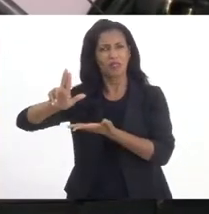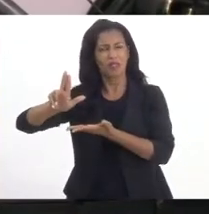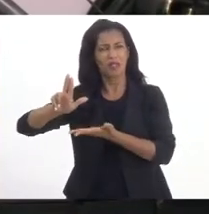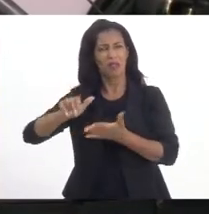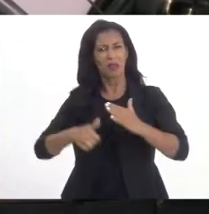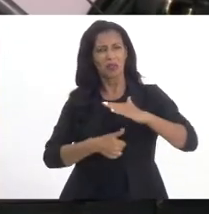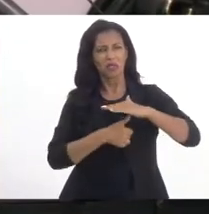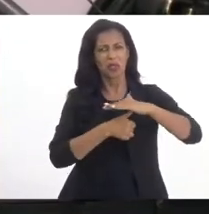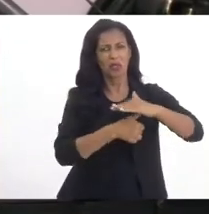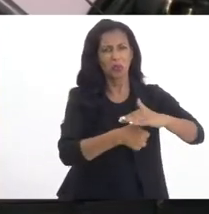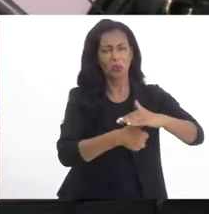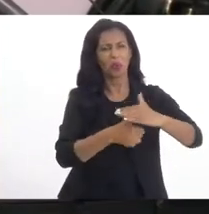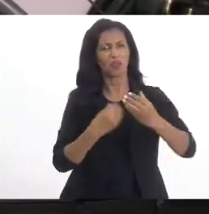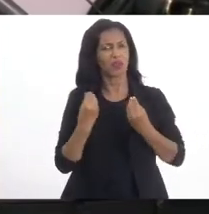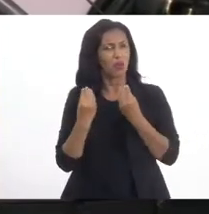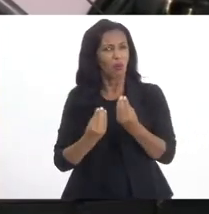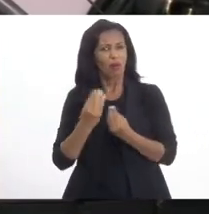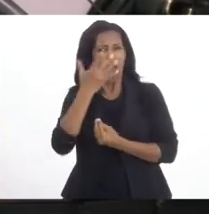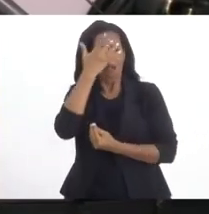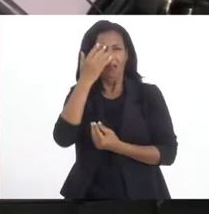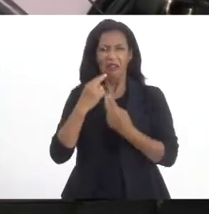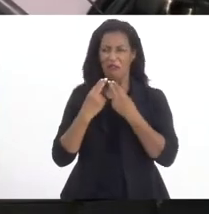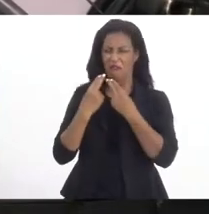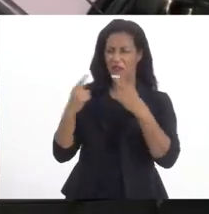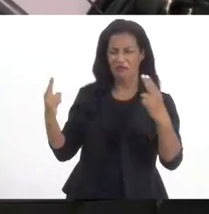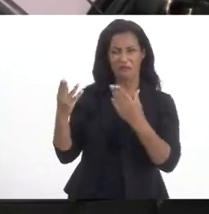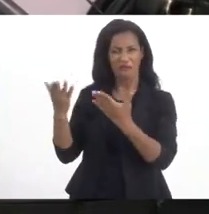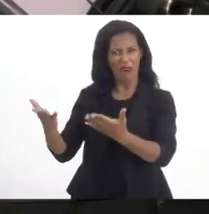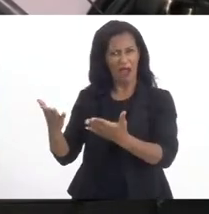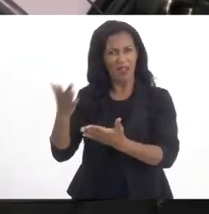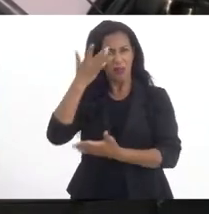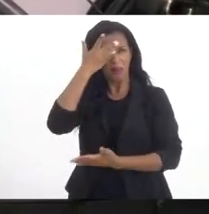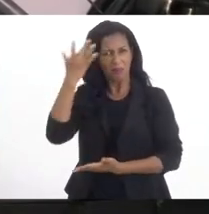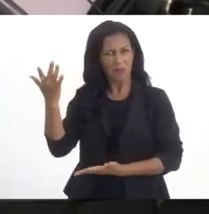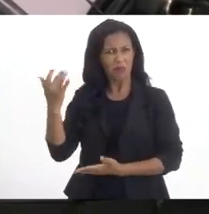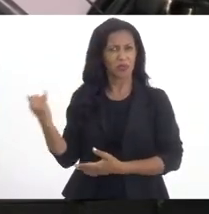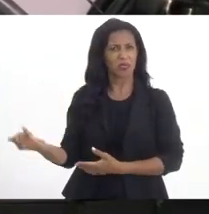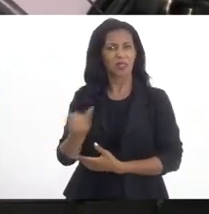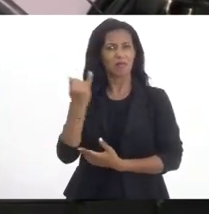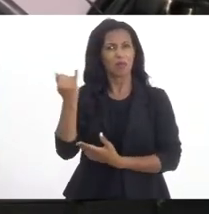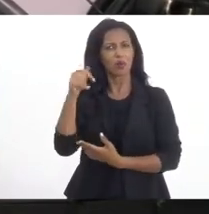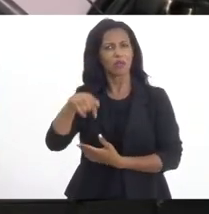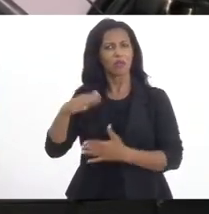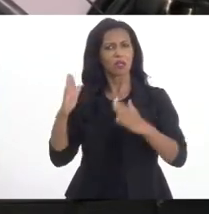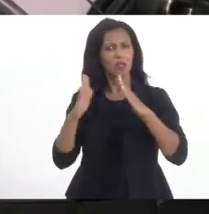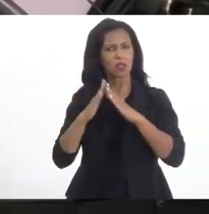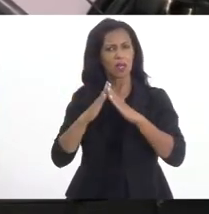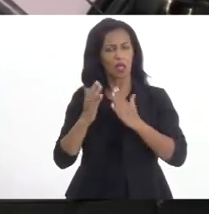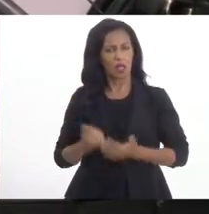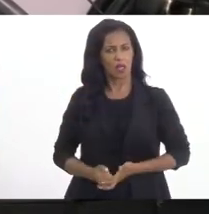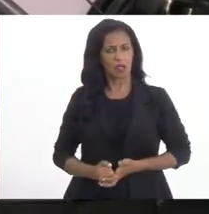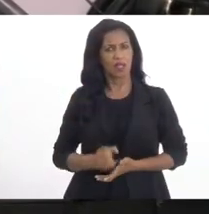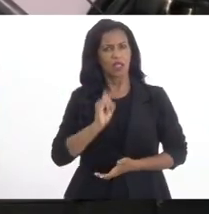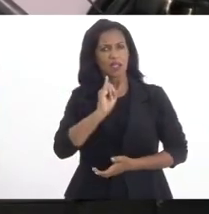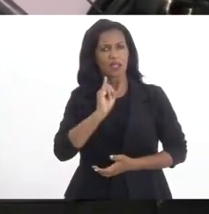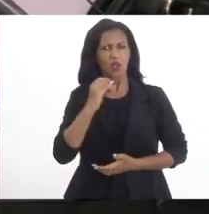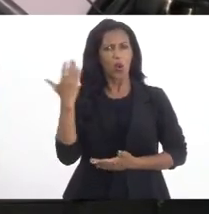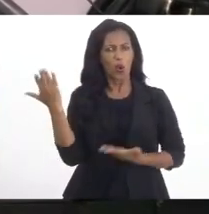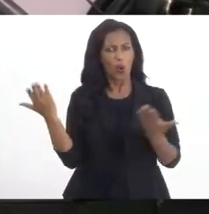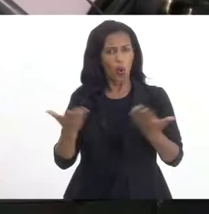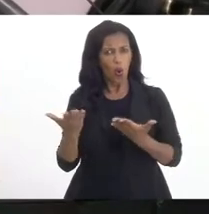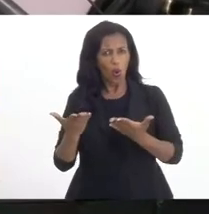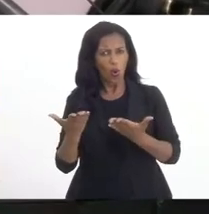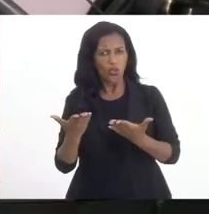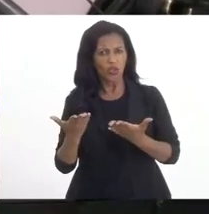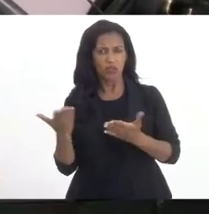reitores, os professores vaiaram uma pessoa que dignifica esse parlamento? Se hoje nós vamos colocar para dentro, ano que vem,